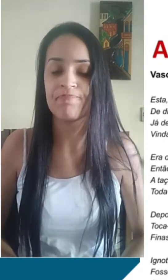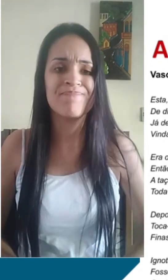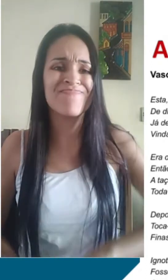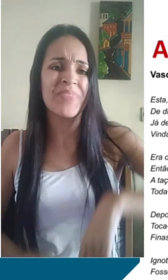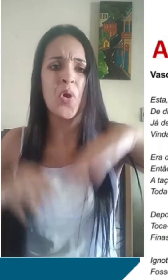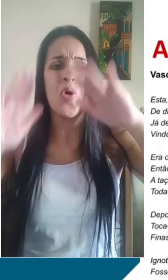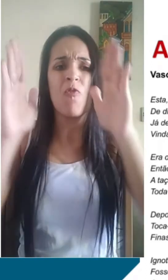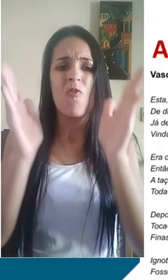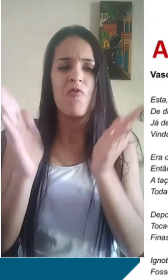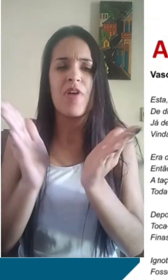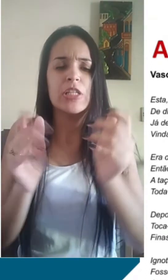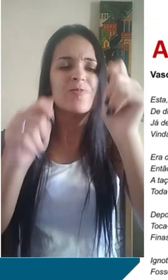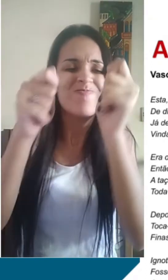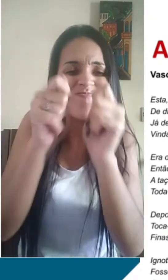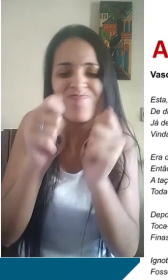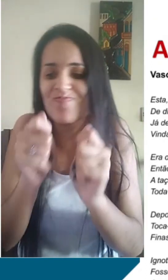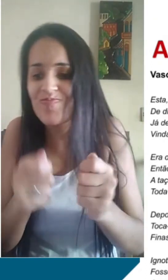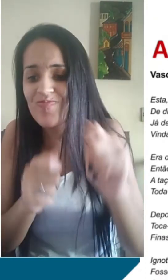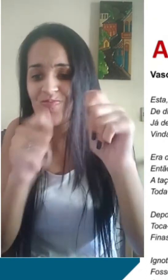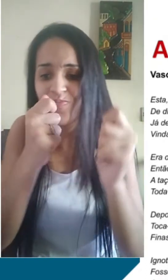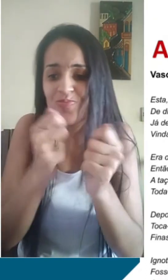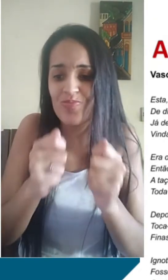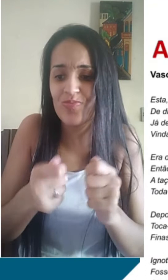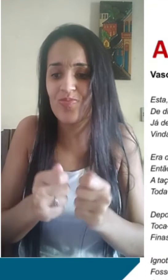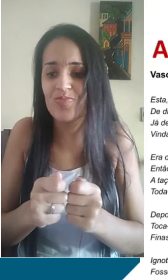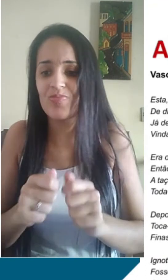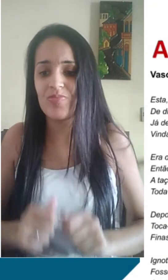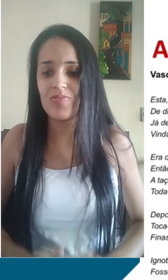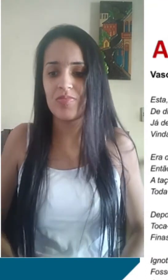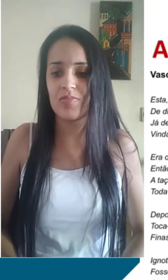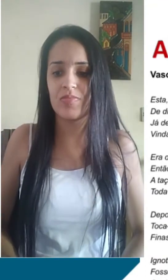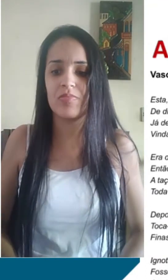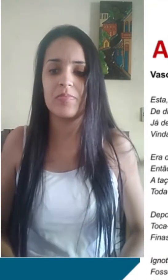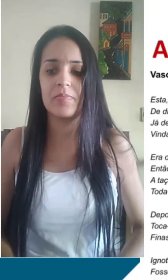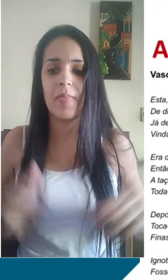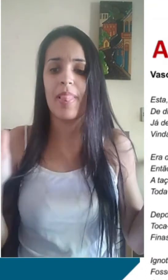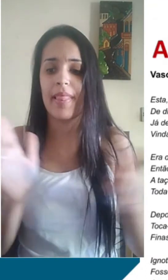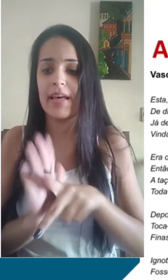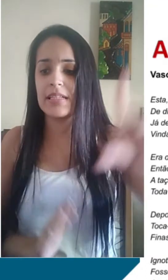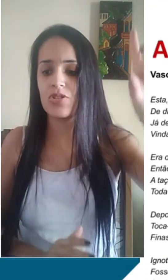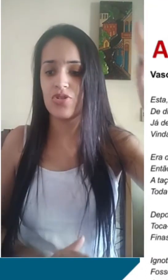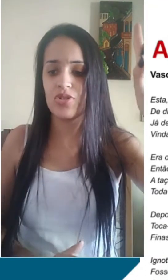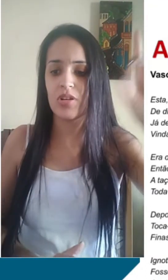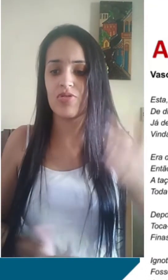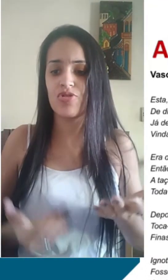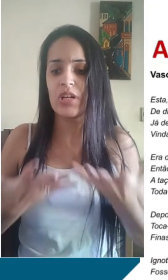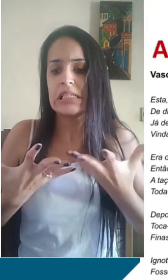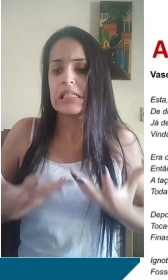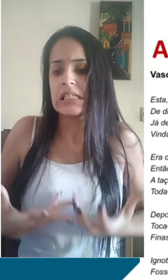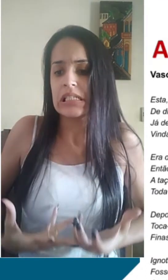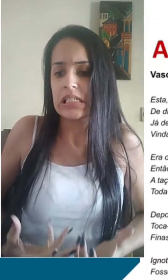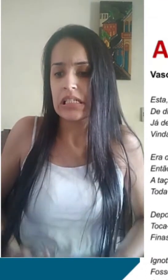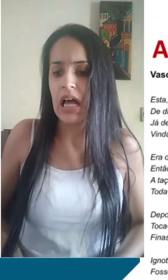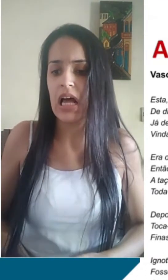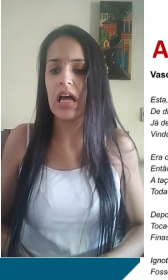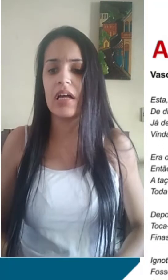deuses servir como cansada, vinda do Olimpo, a um novo deus servia. Era o poeta de Teos